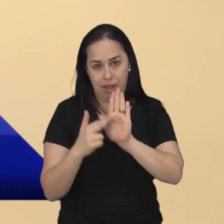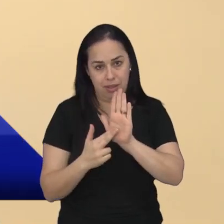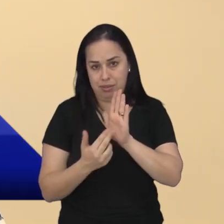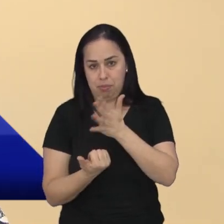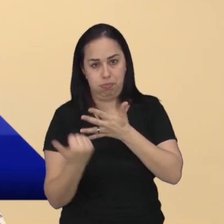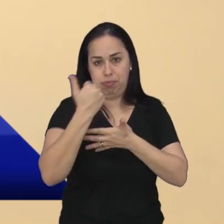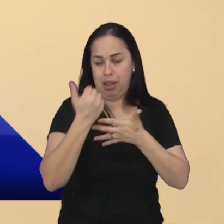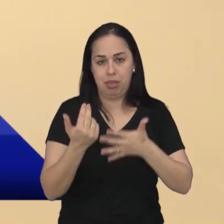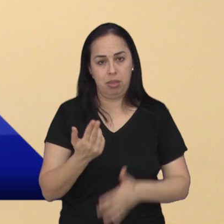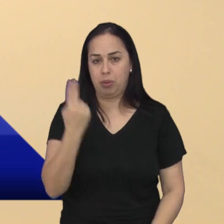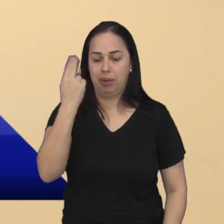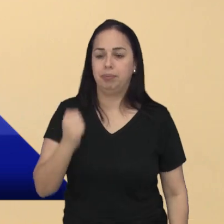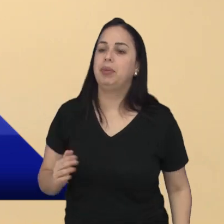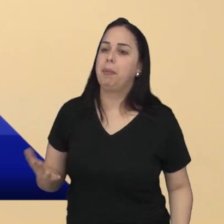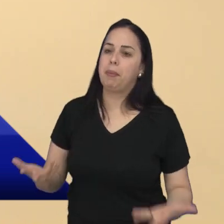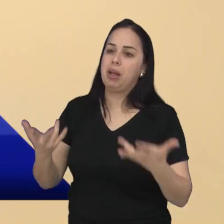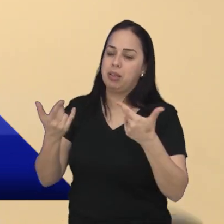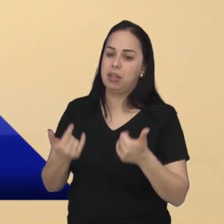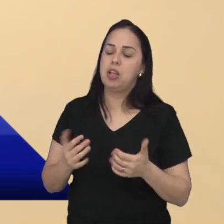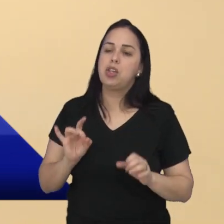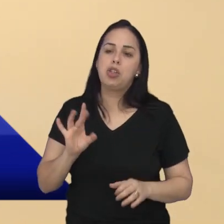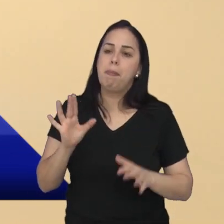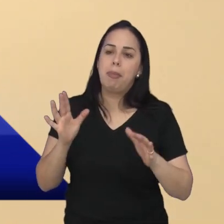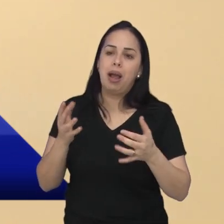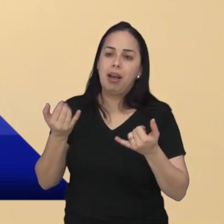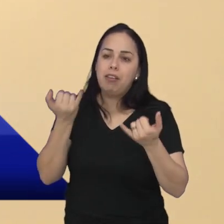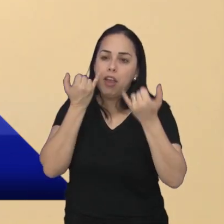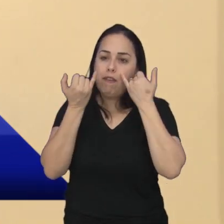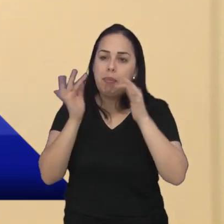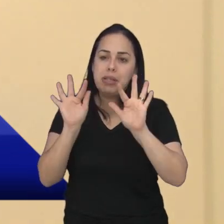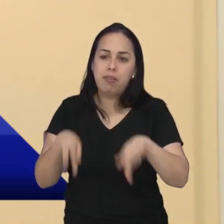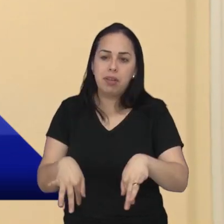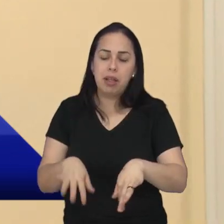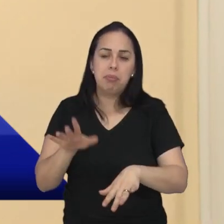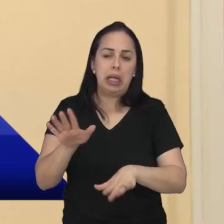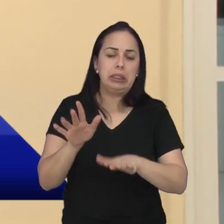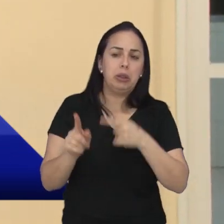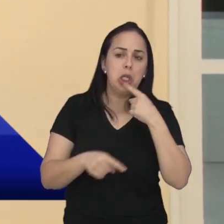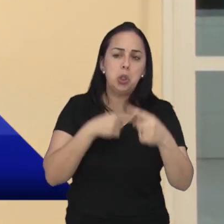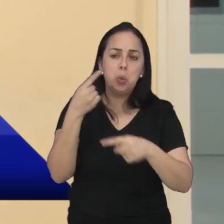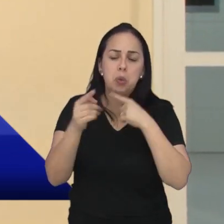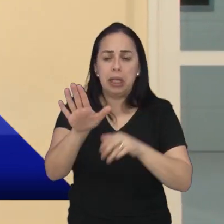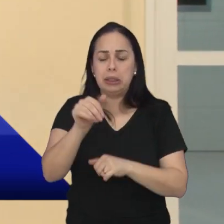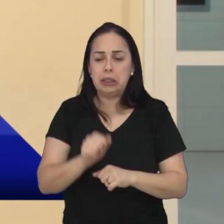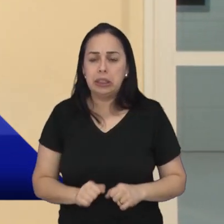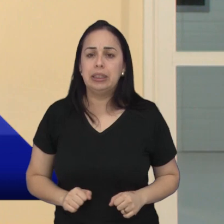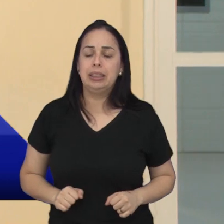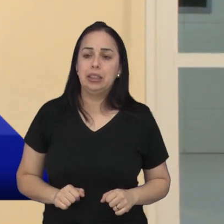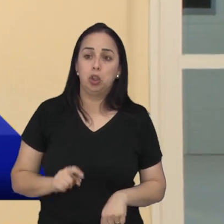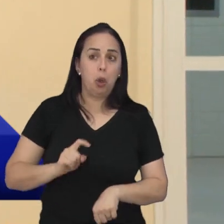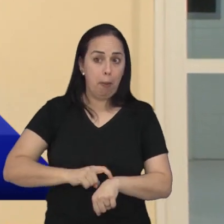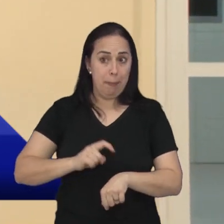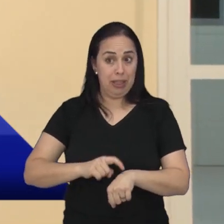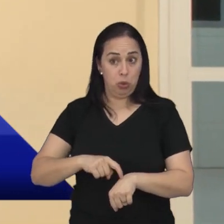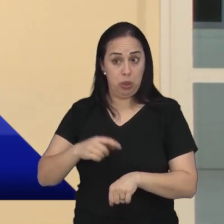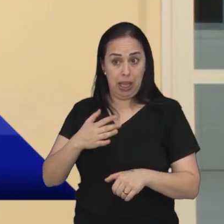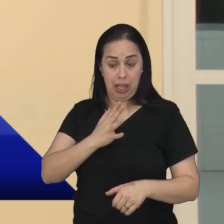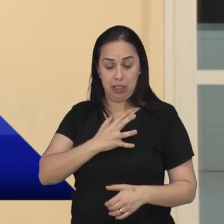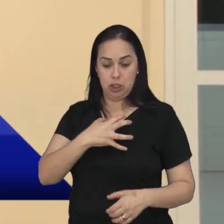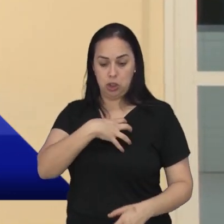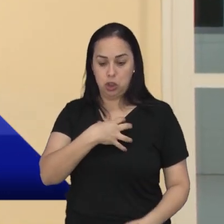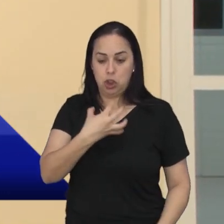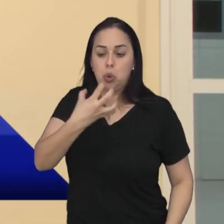no tema da doação de órgãos, mas para falar especificamente da fila de espera por um transplante. Esse é um momento muito delicado,